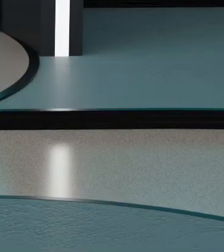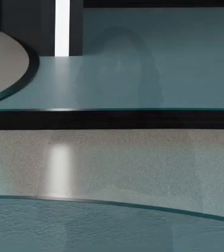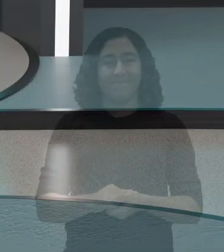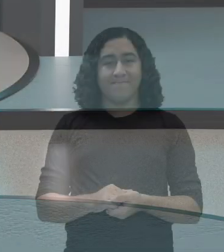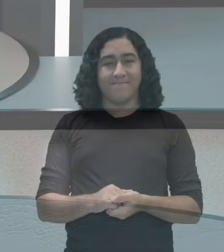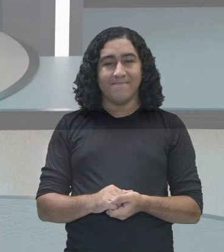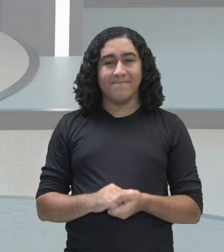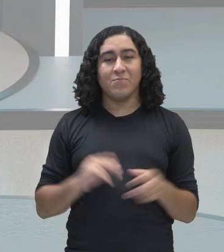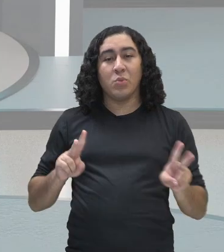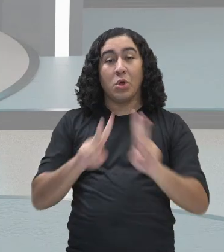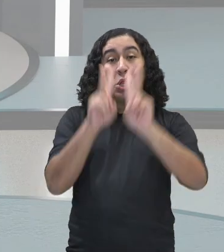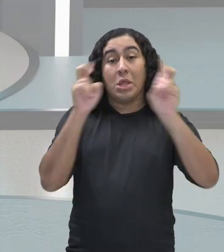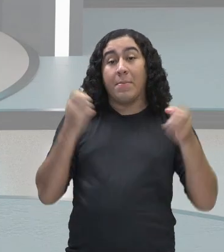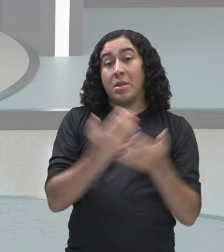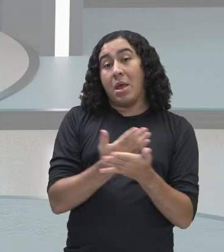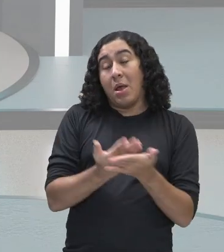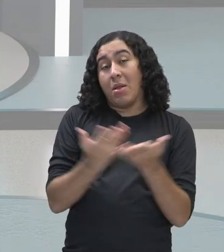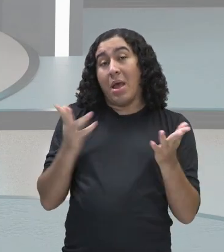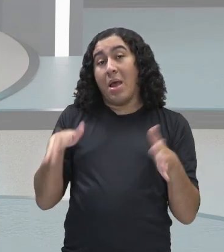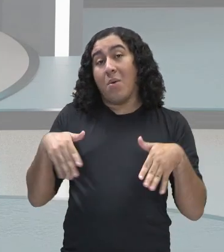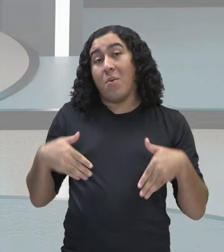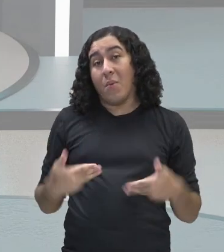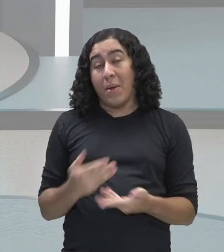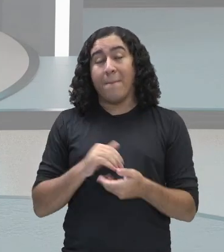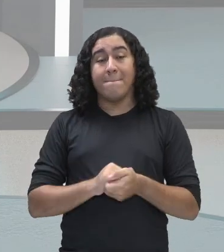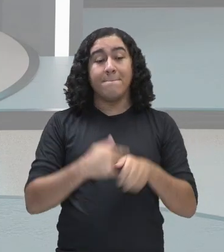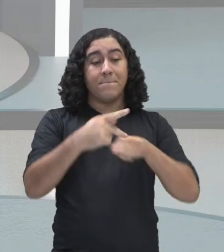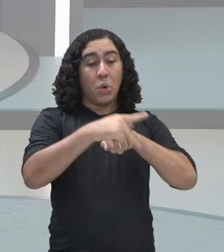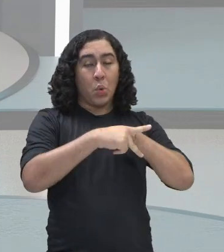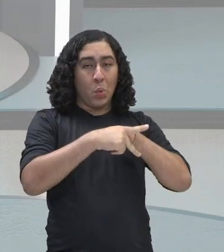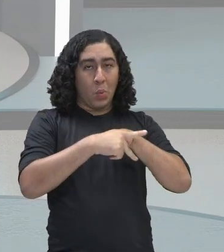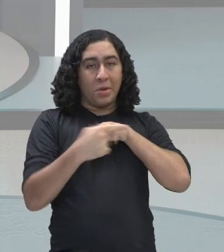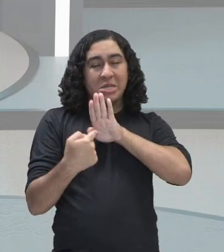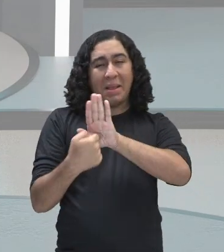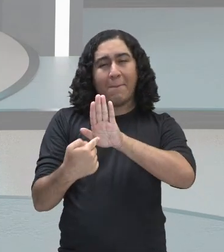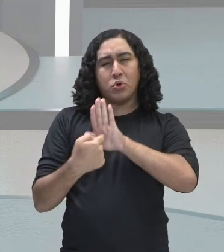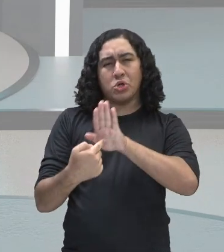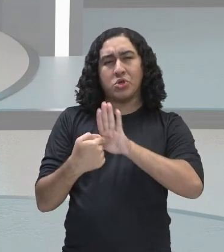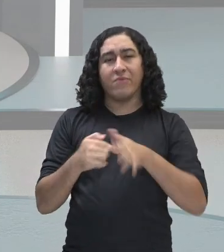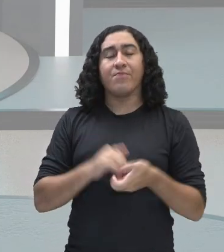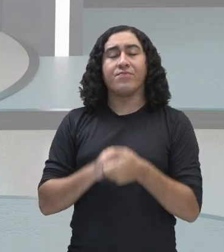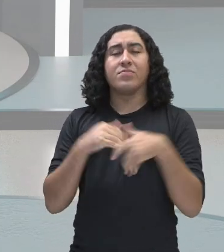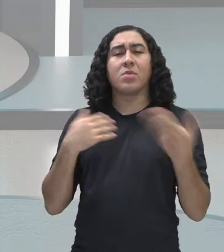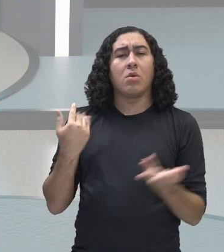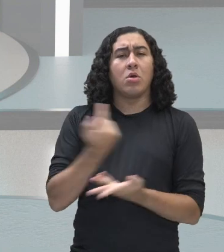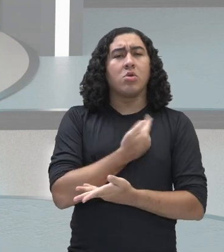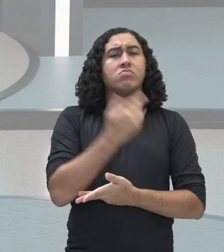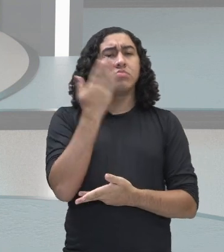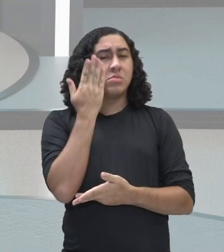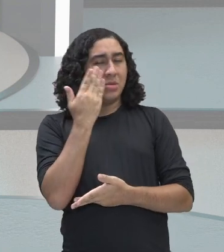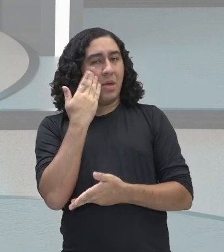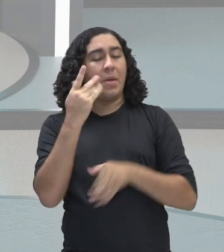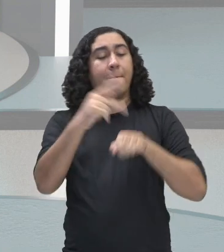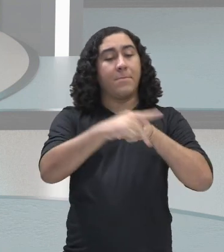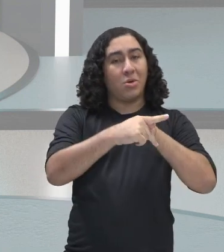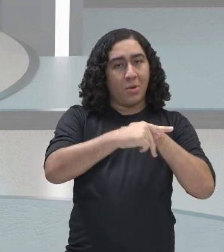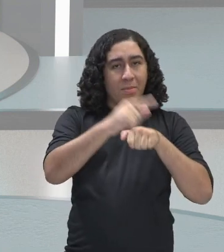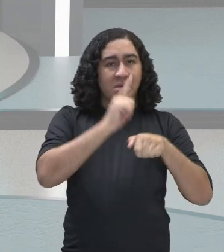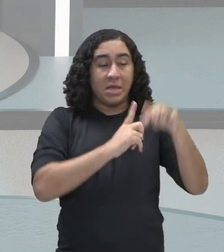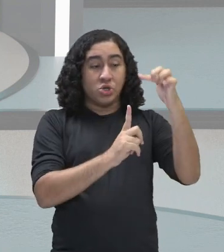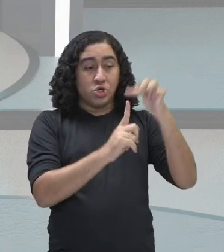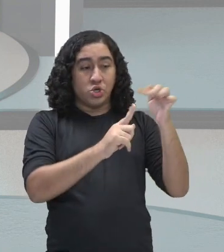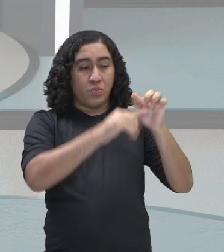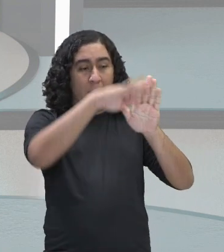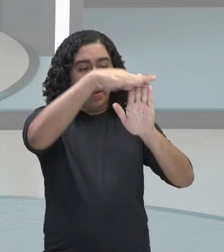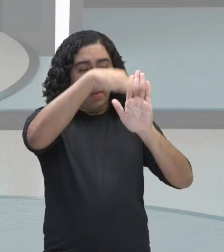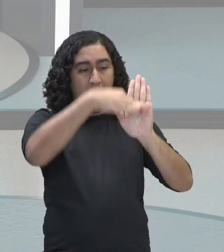O tema da nossa aula, então, são os pronomes demonstrativos. Como nós já vimos, né, os pronomes têm classificações diferentes,